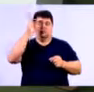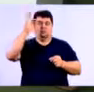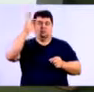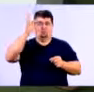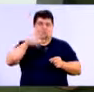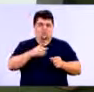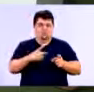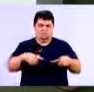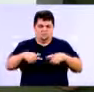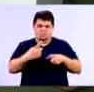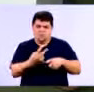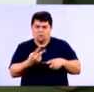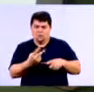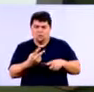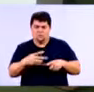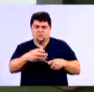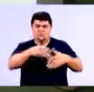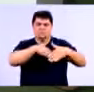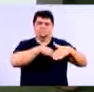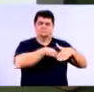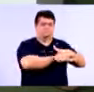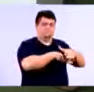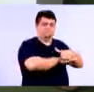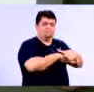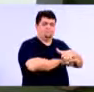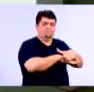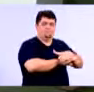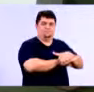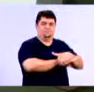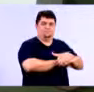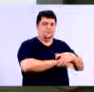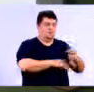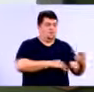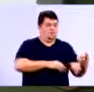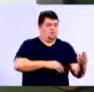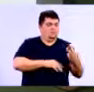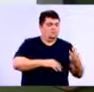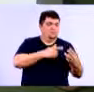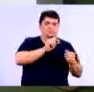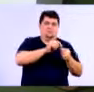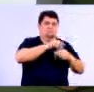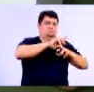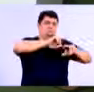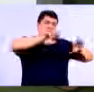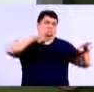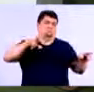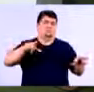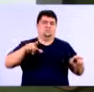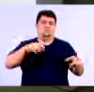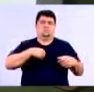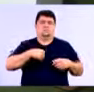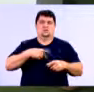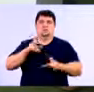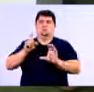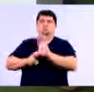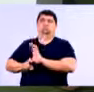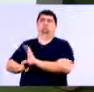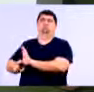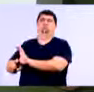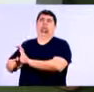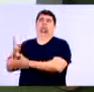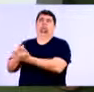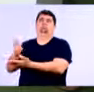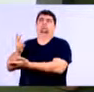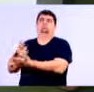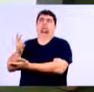fundo de investimento. Aí você acaba liberando você acaba tendo essa interdependência, não ser dependente de uma única